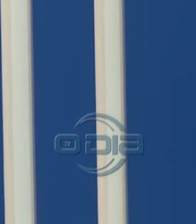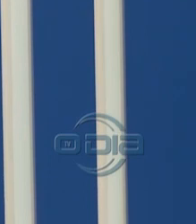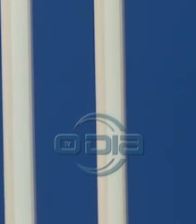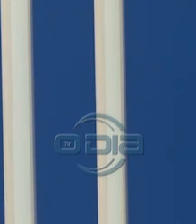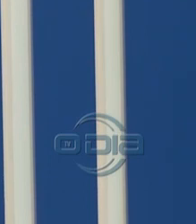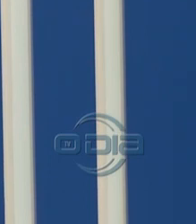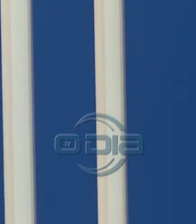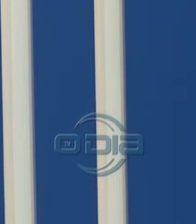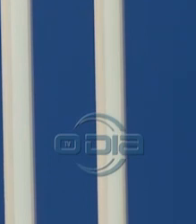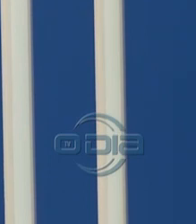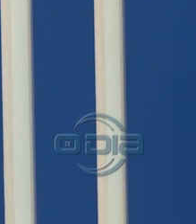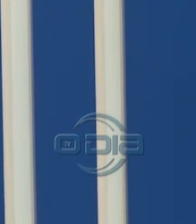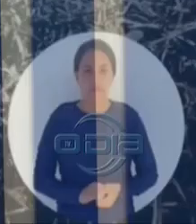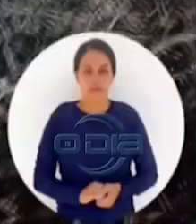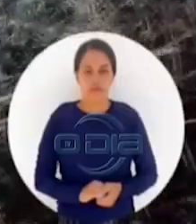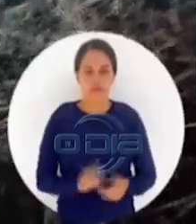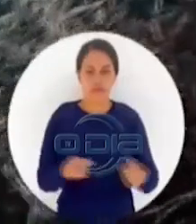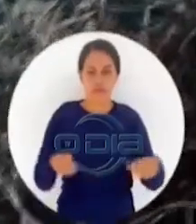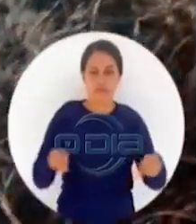detalhes.